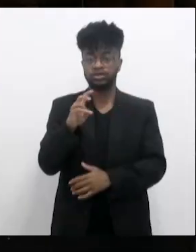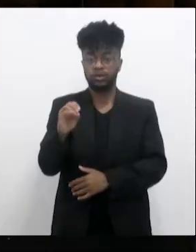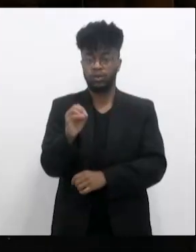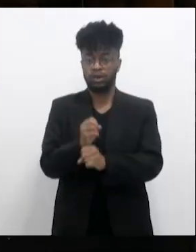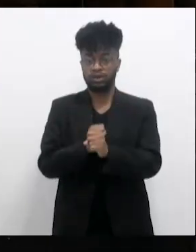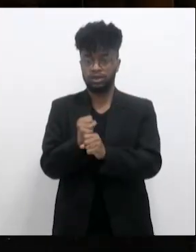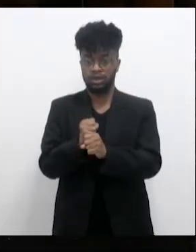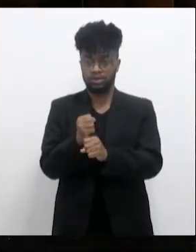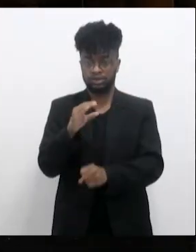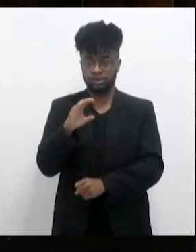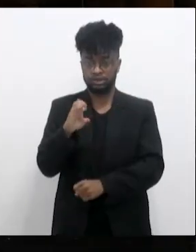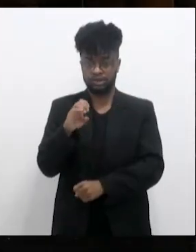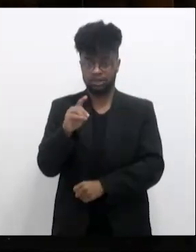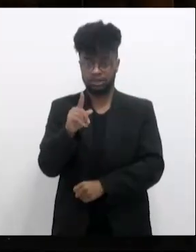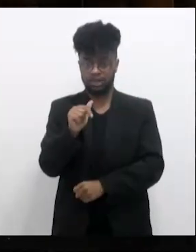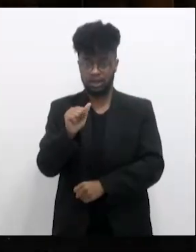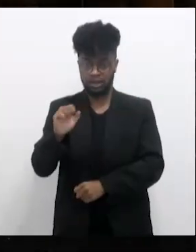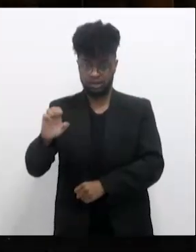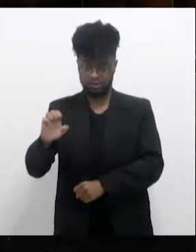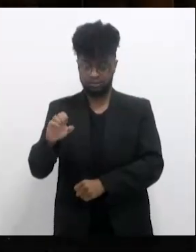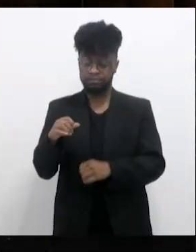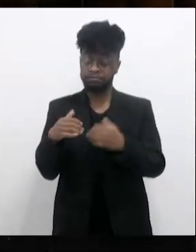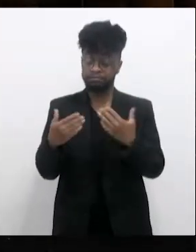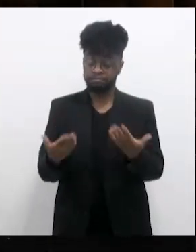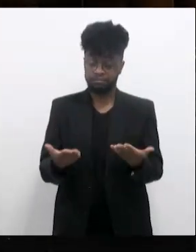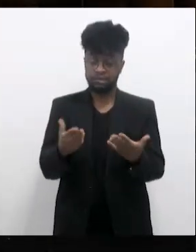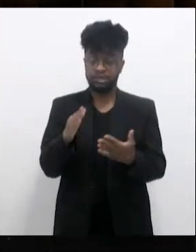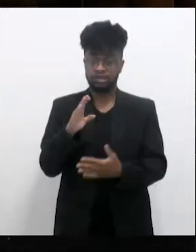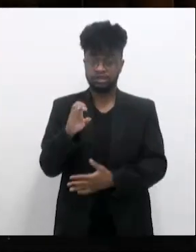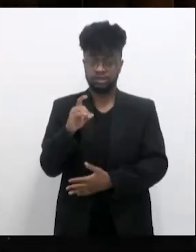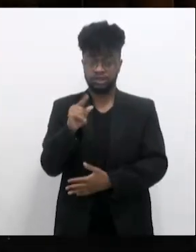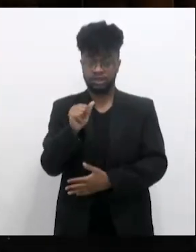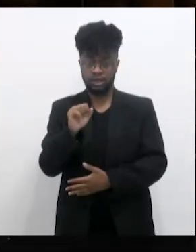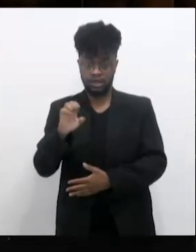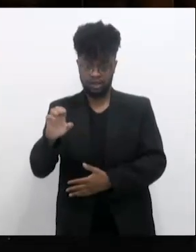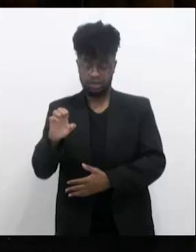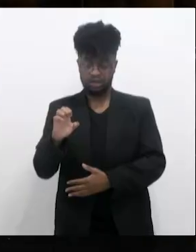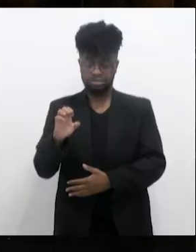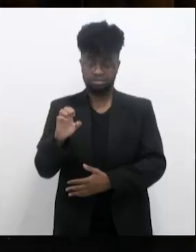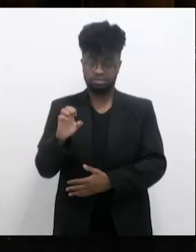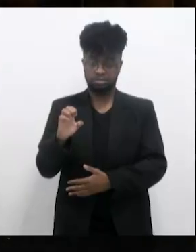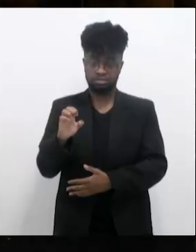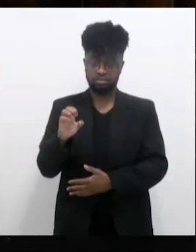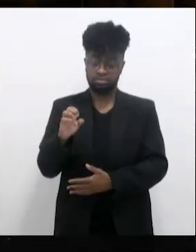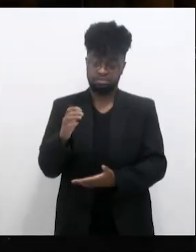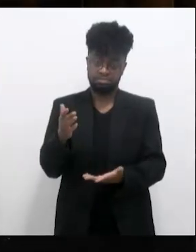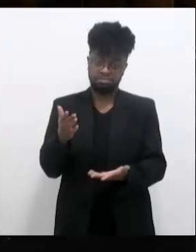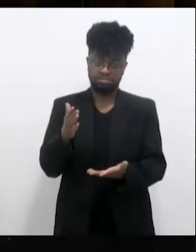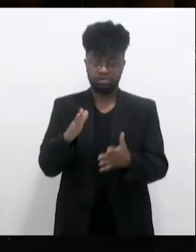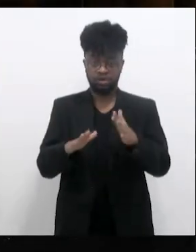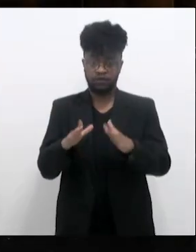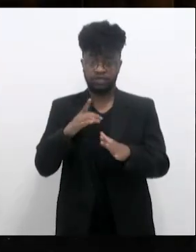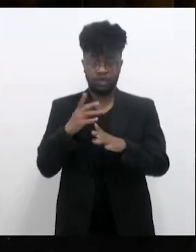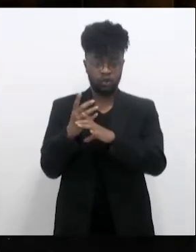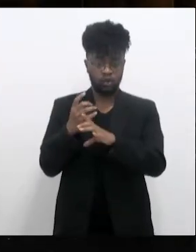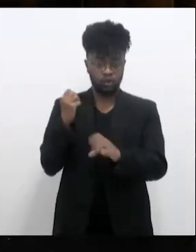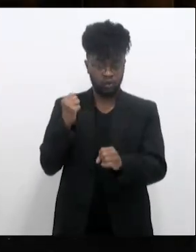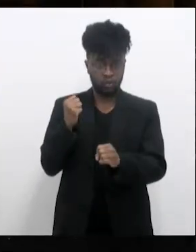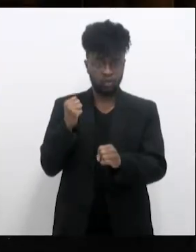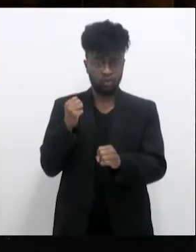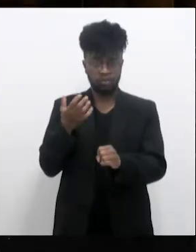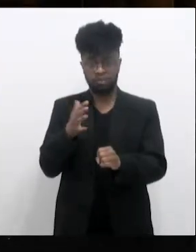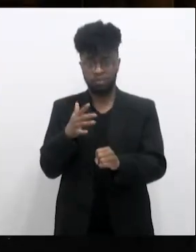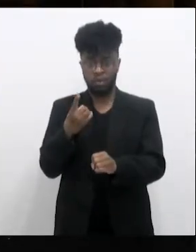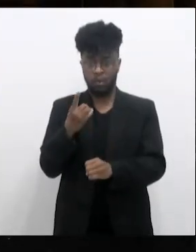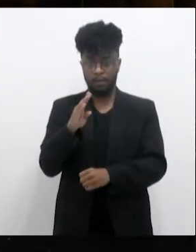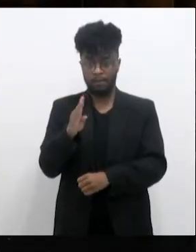de SEDAI. E a SEDAI teria tido um lucro líquido de